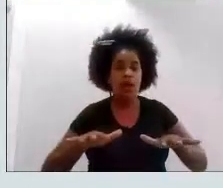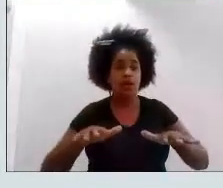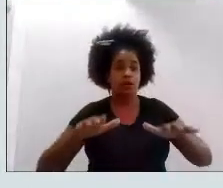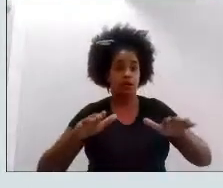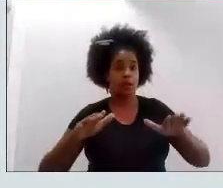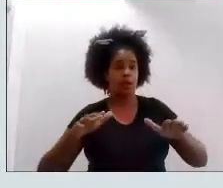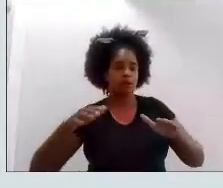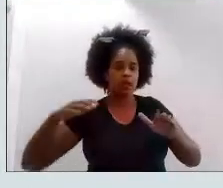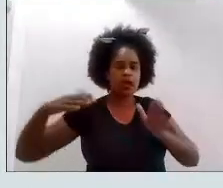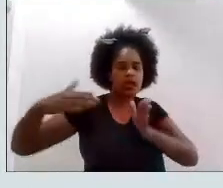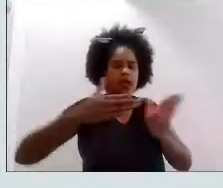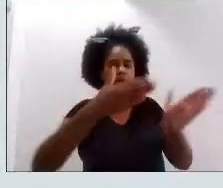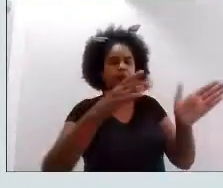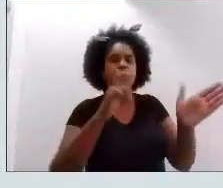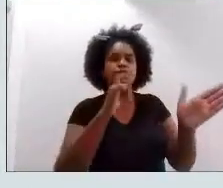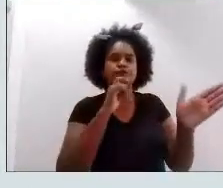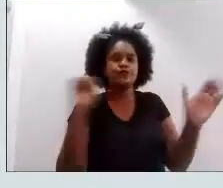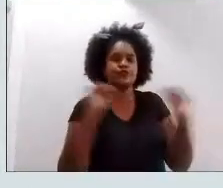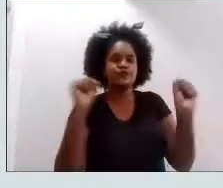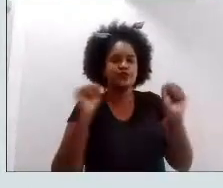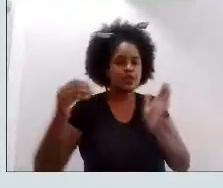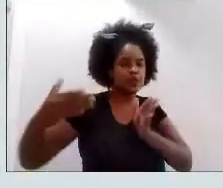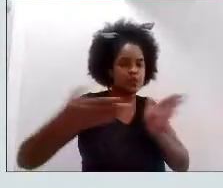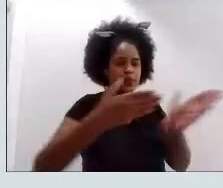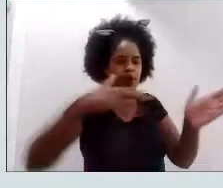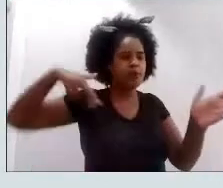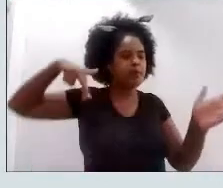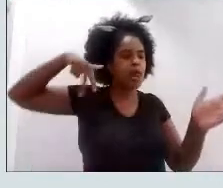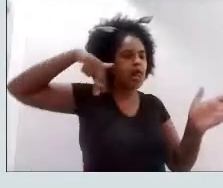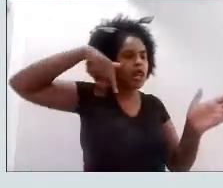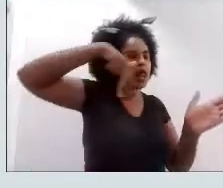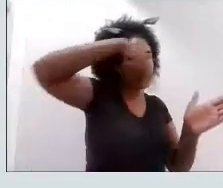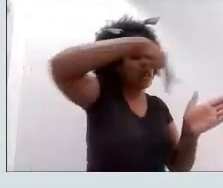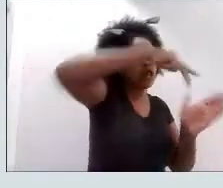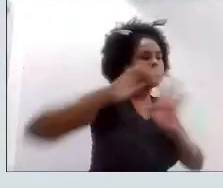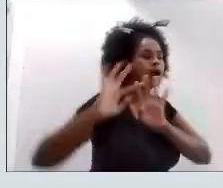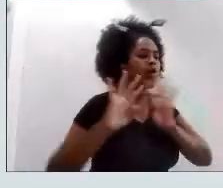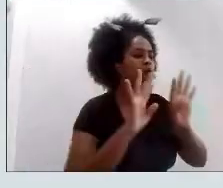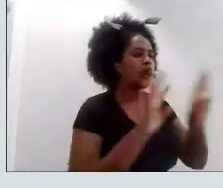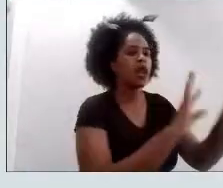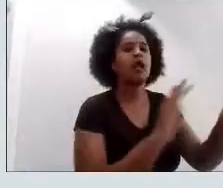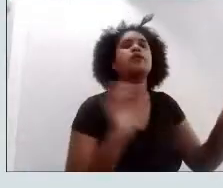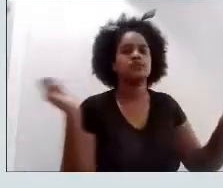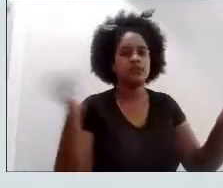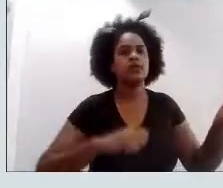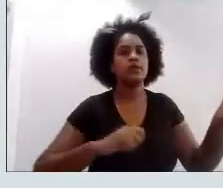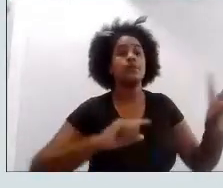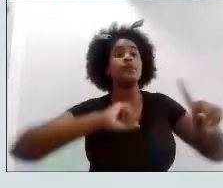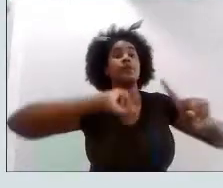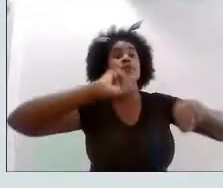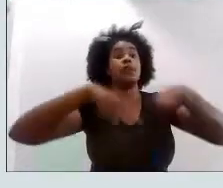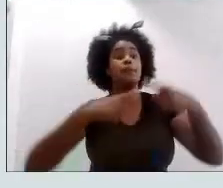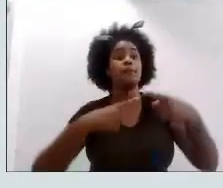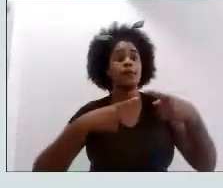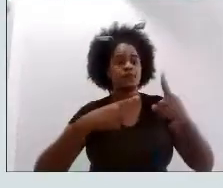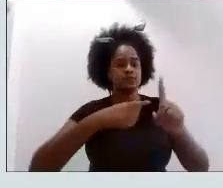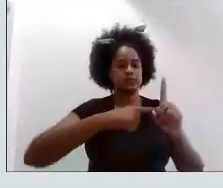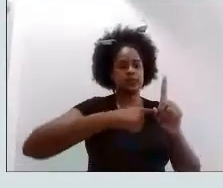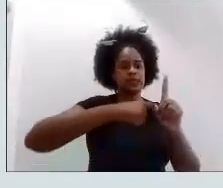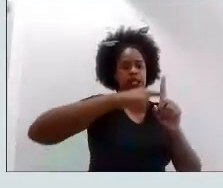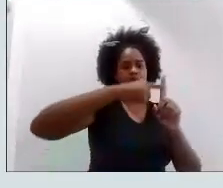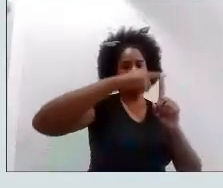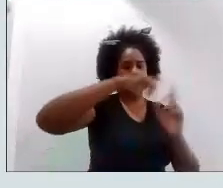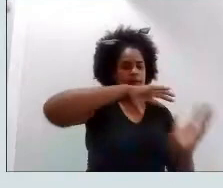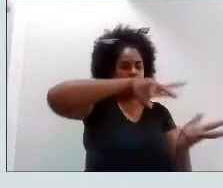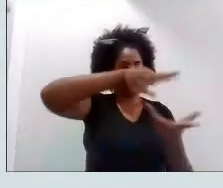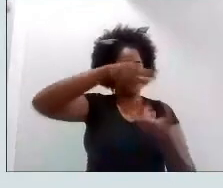o aumento da temperatura do planeta, o nível das águas do mar voltou a subir e essa passagem, então, teria se